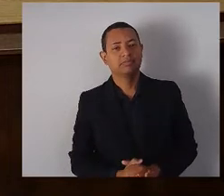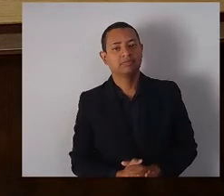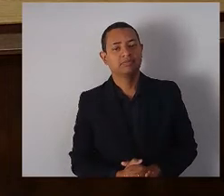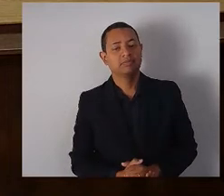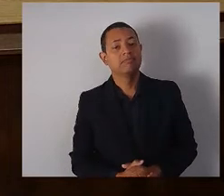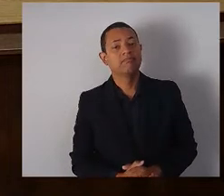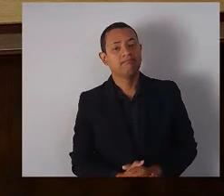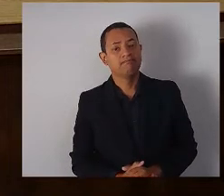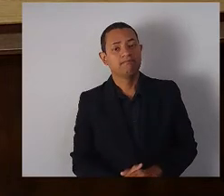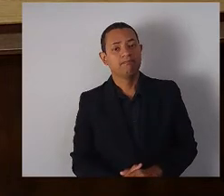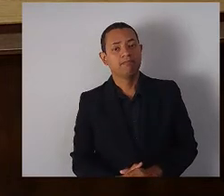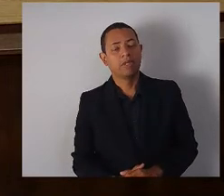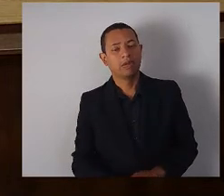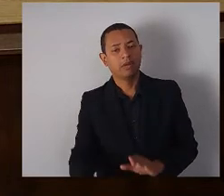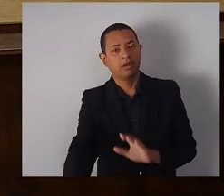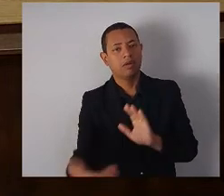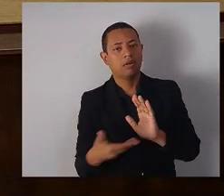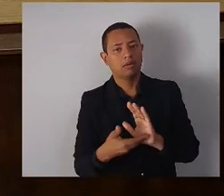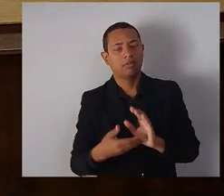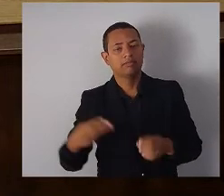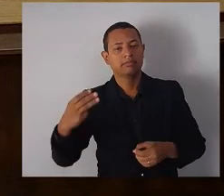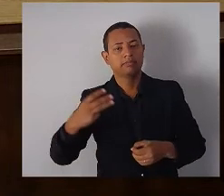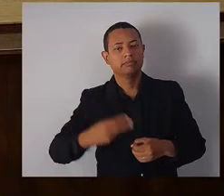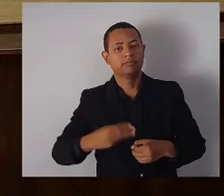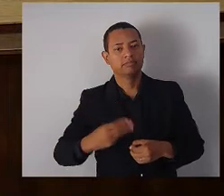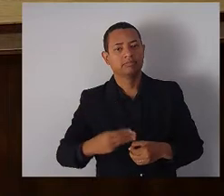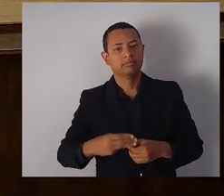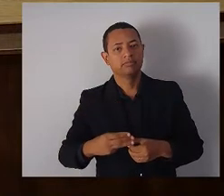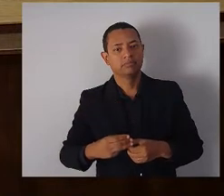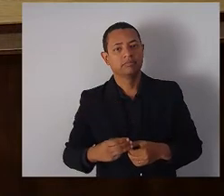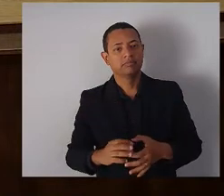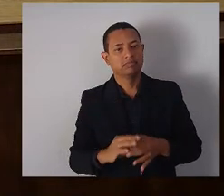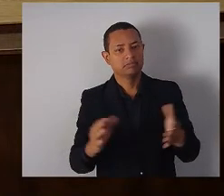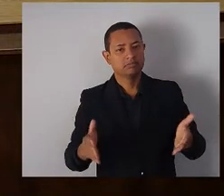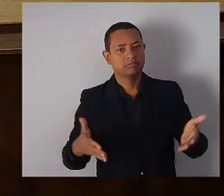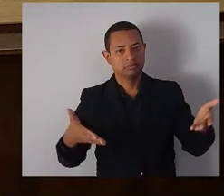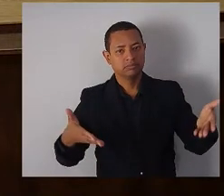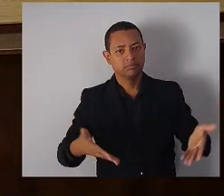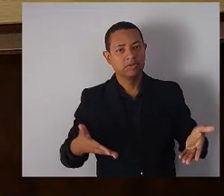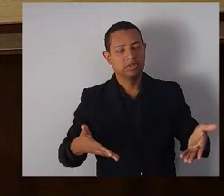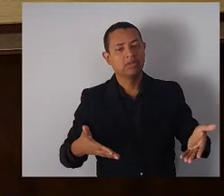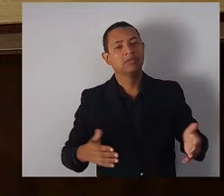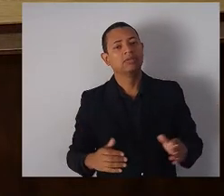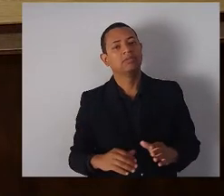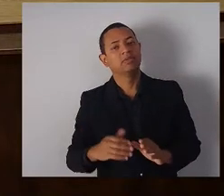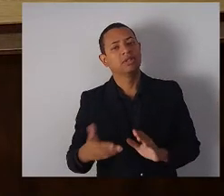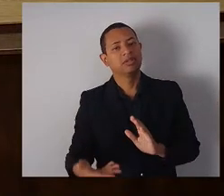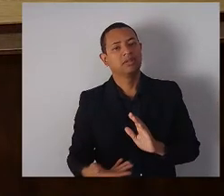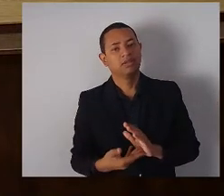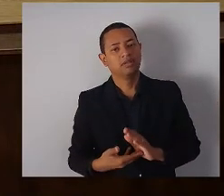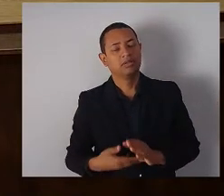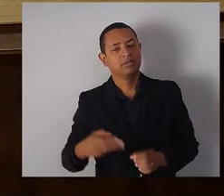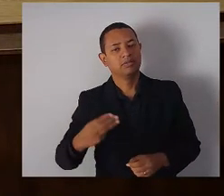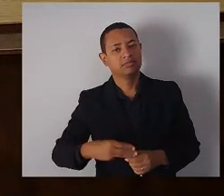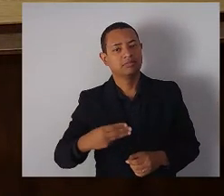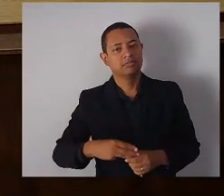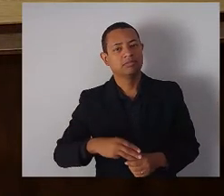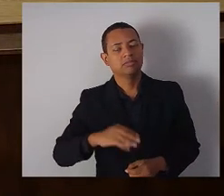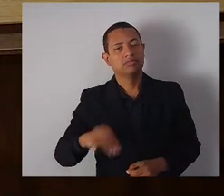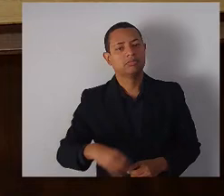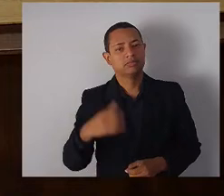cedeu o espaço, nós estamos realizando a sessão direto da Câmara Municipal. Existe também a presença